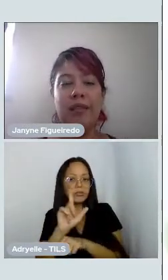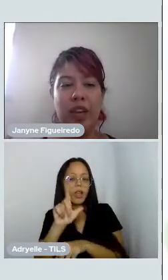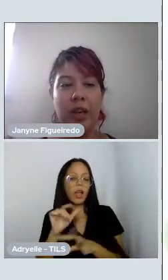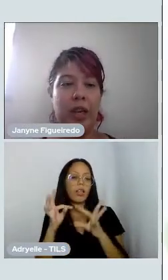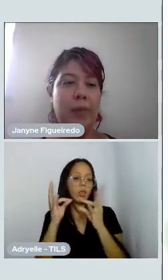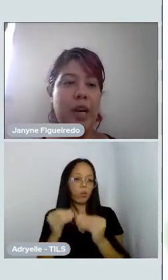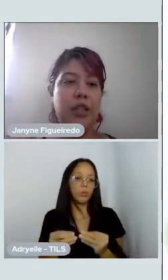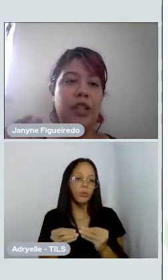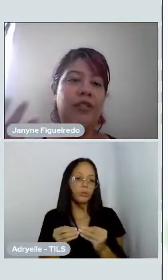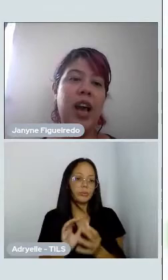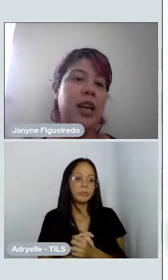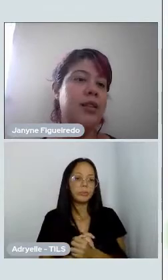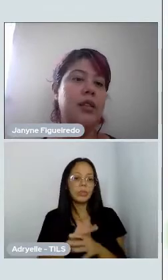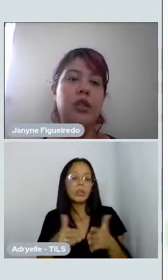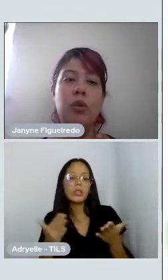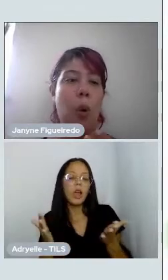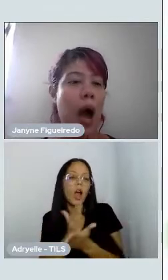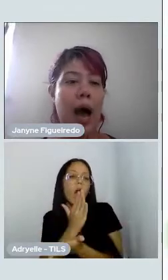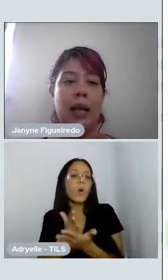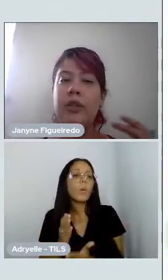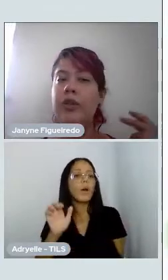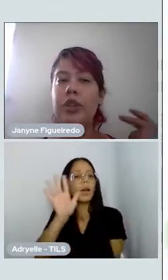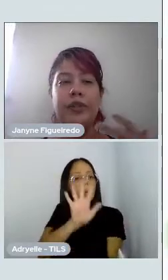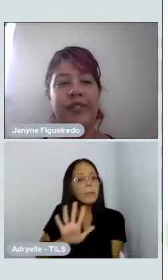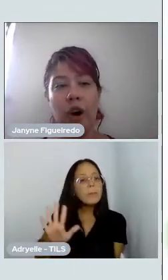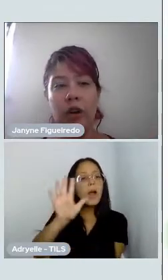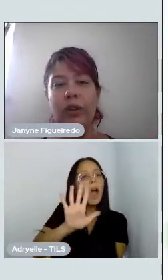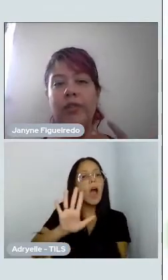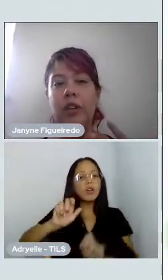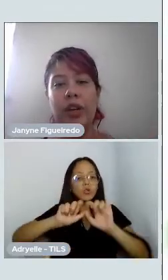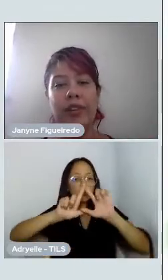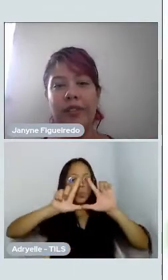Aí, enfim, imagens diversas, quadros,